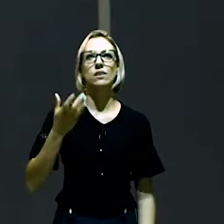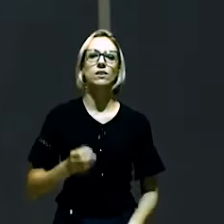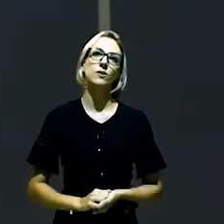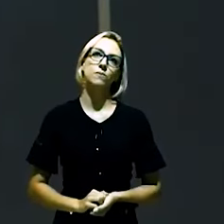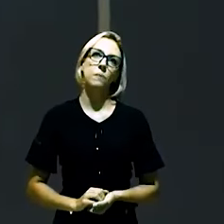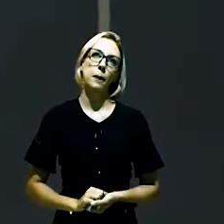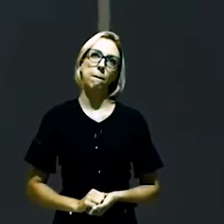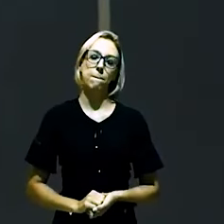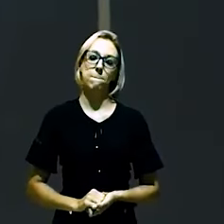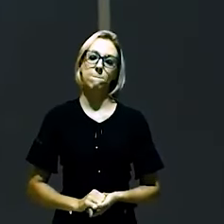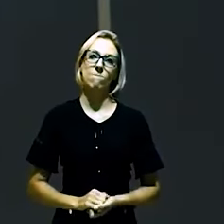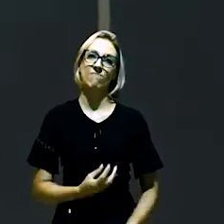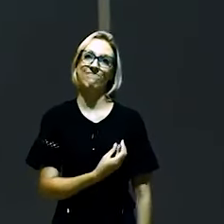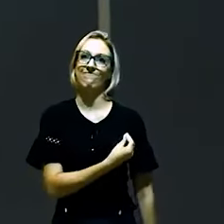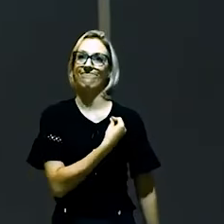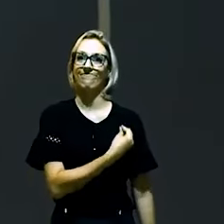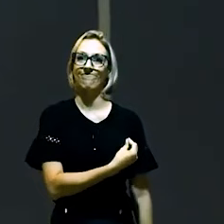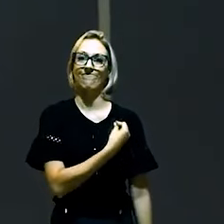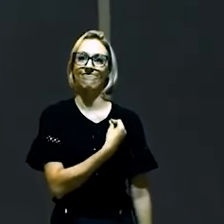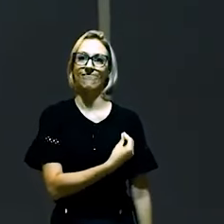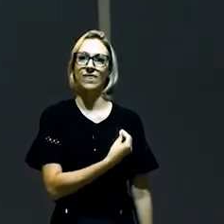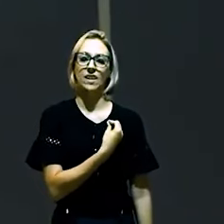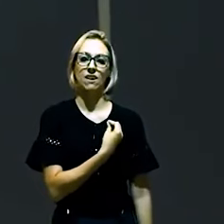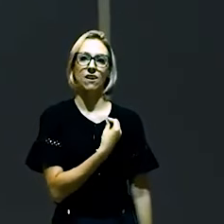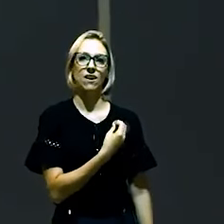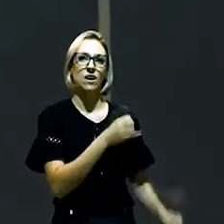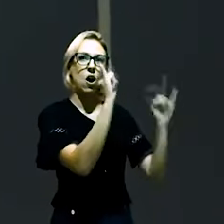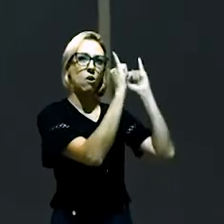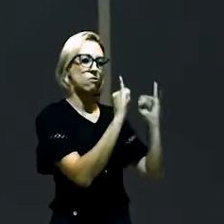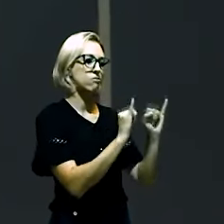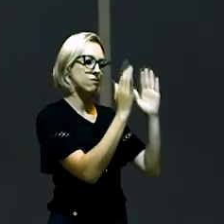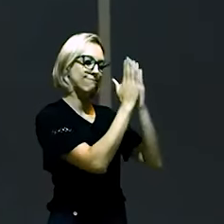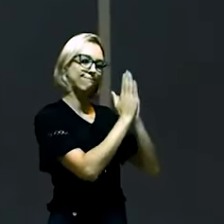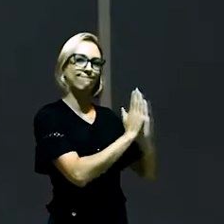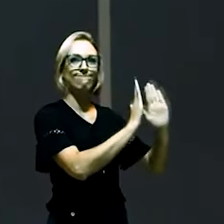Eu tenho dentro da minha vida outros deuses